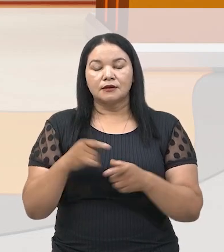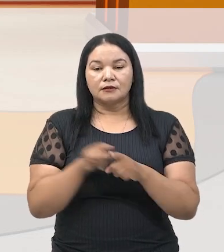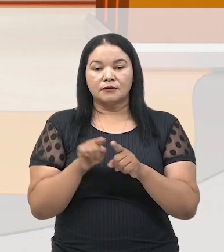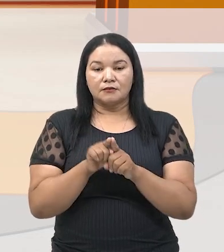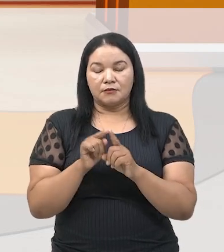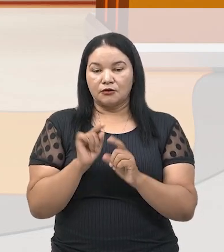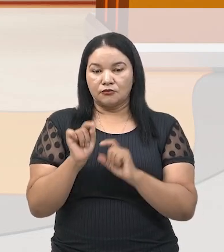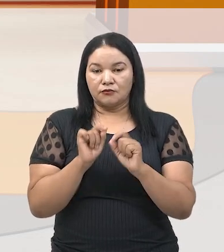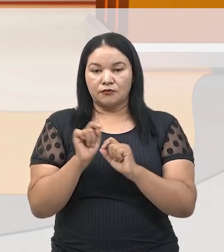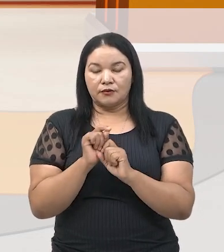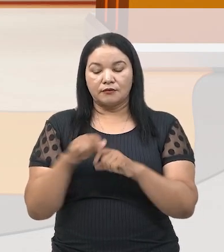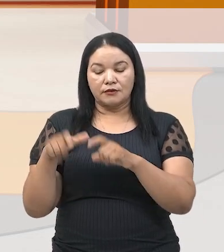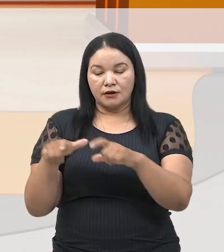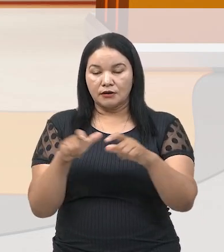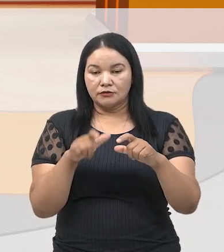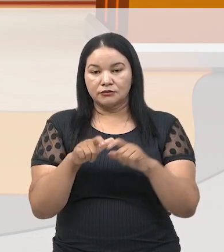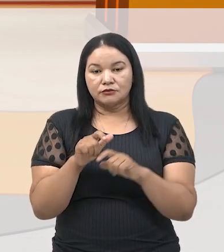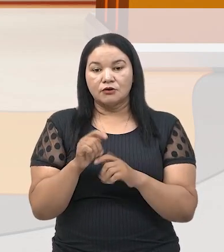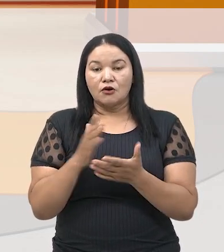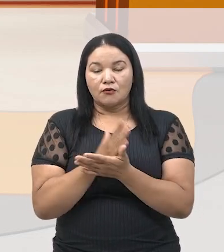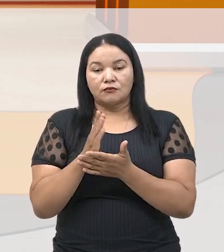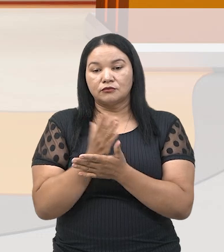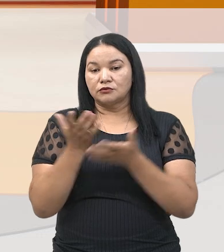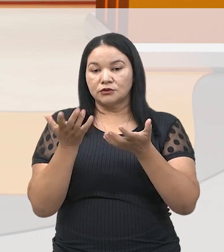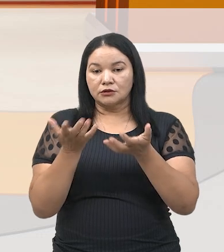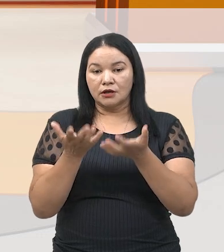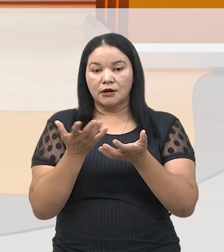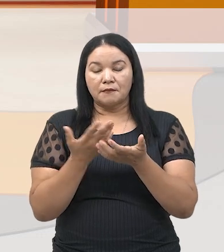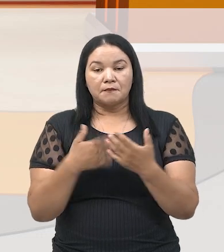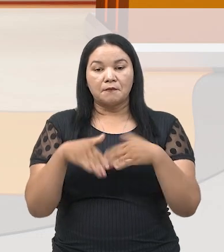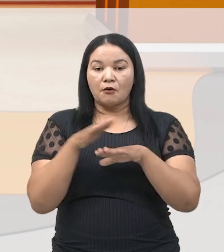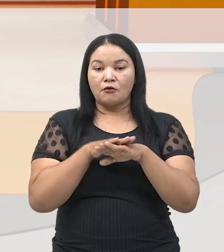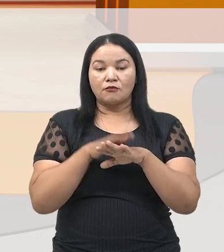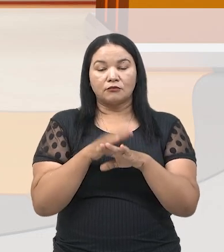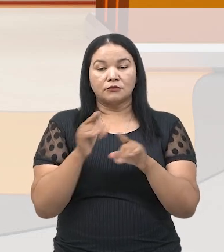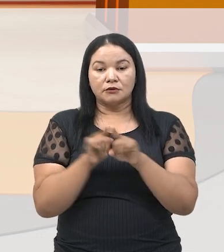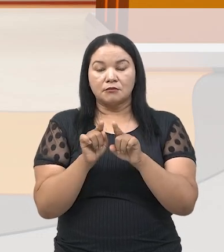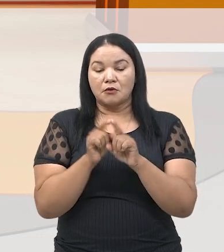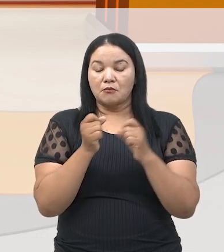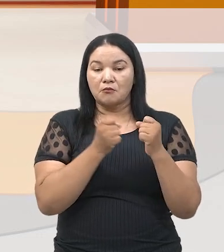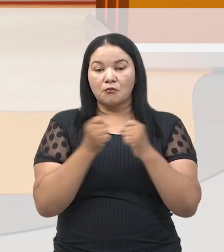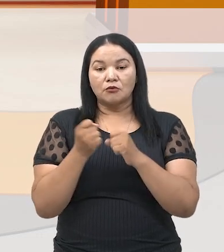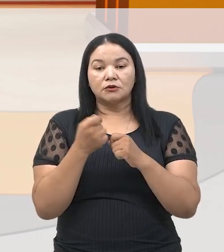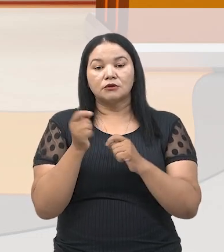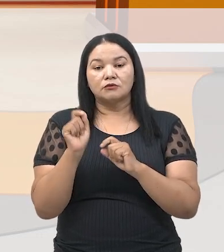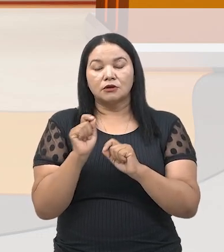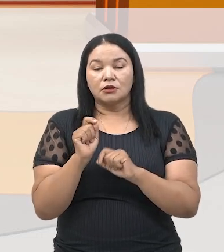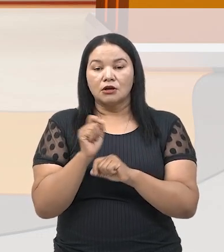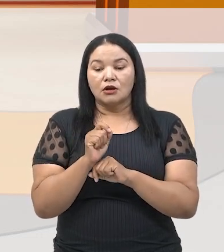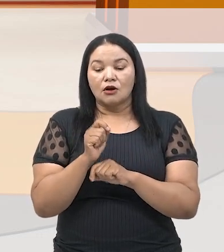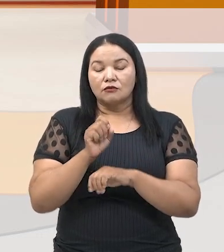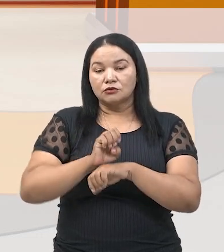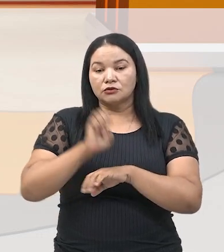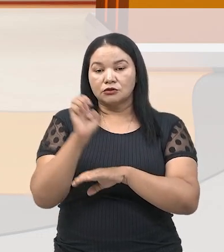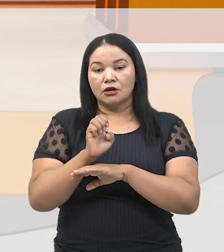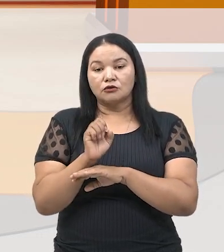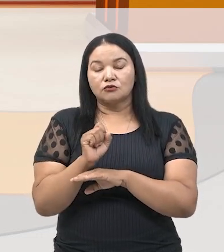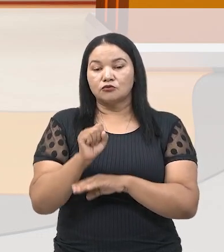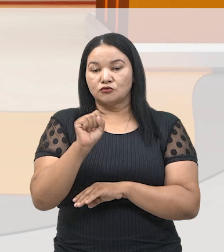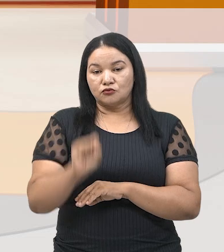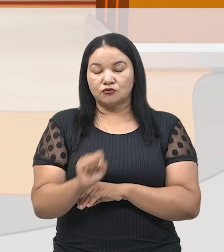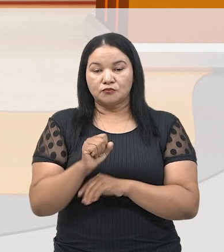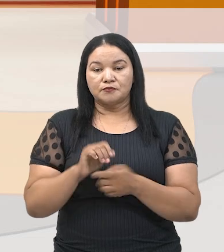eles almejavam maior autonomia para os estados do sul do Brasil. E em relação ao descontentamento